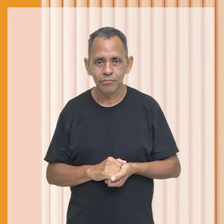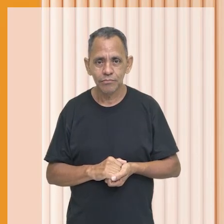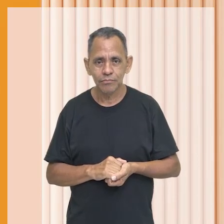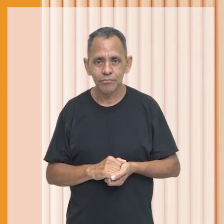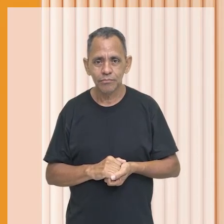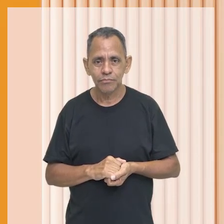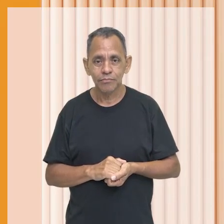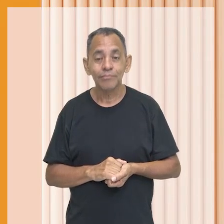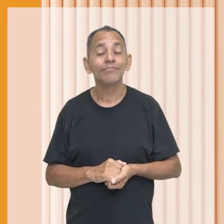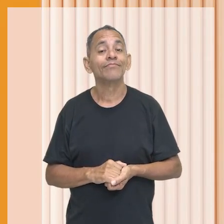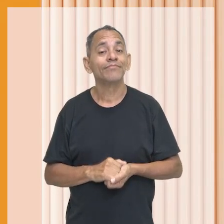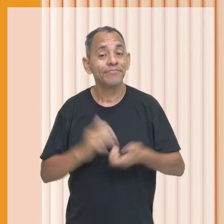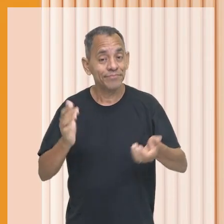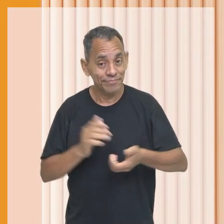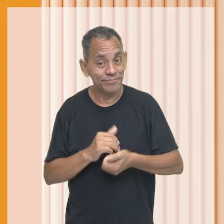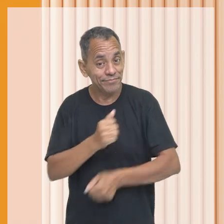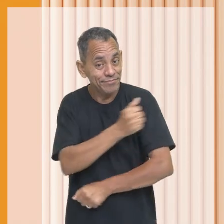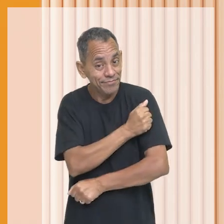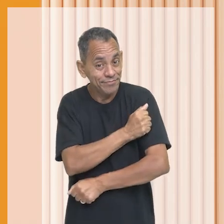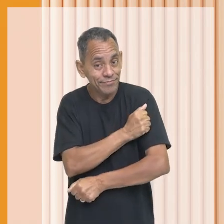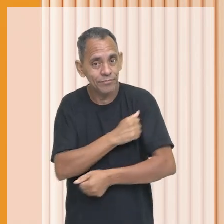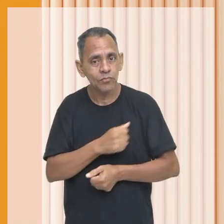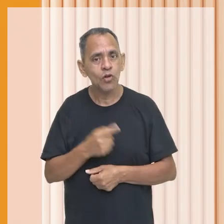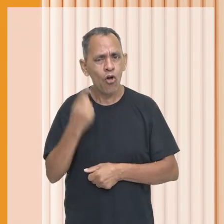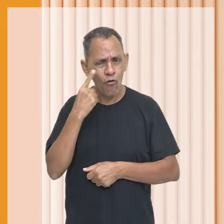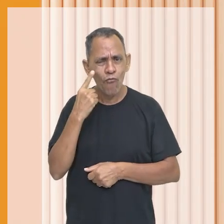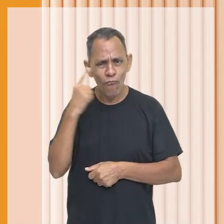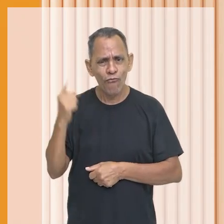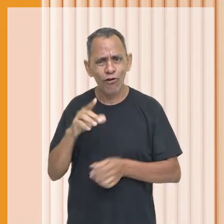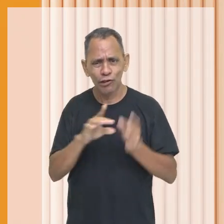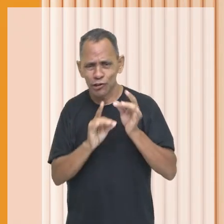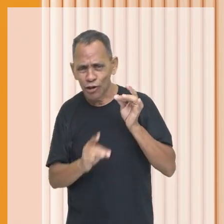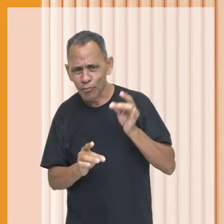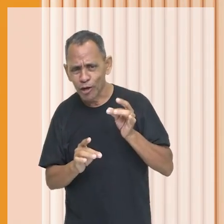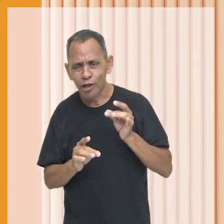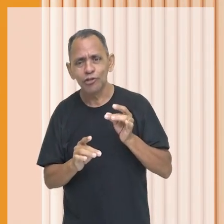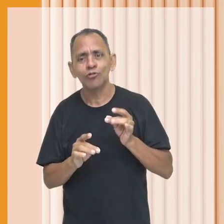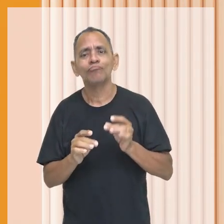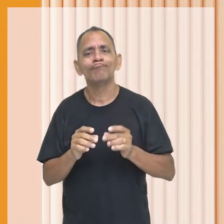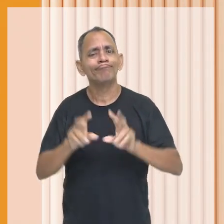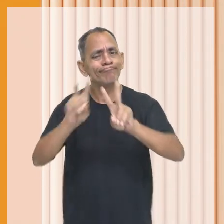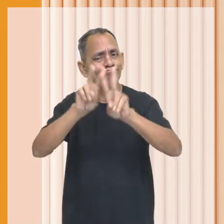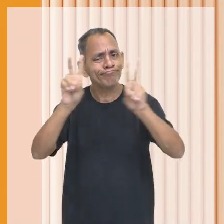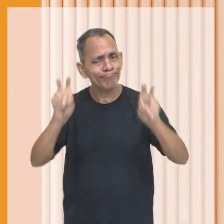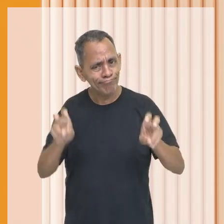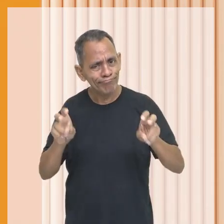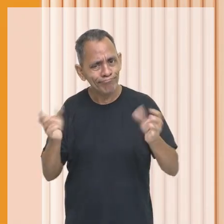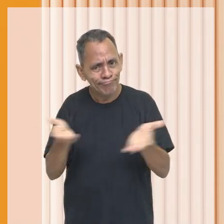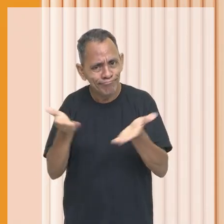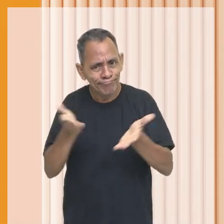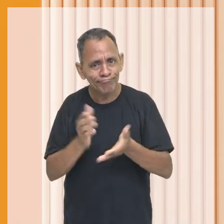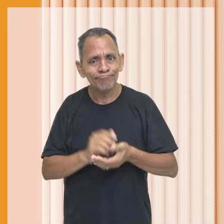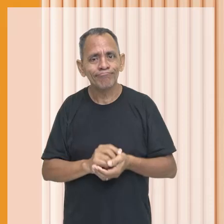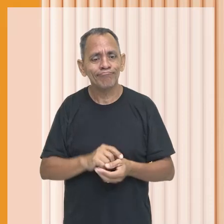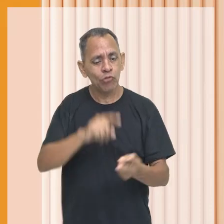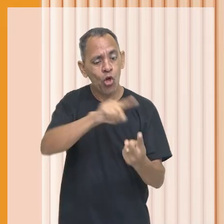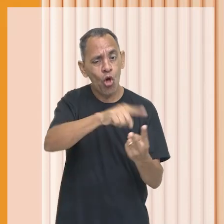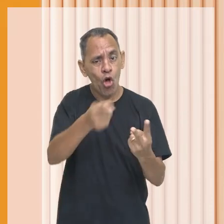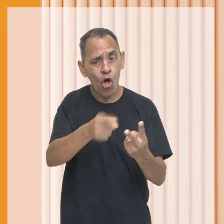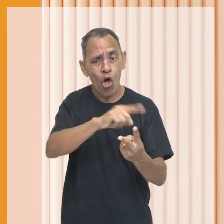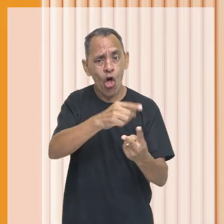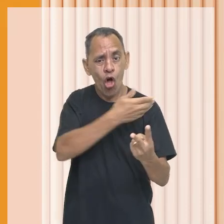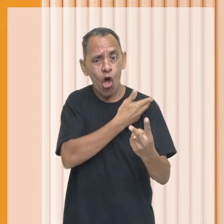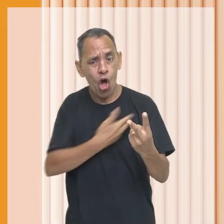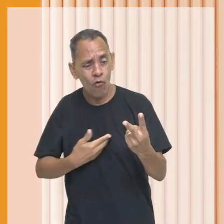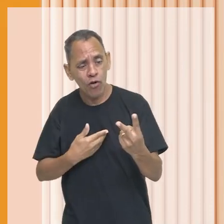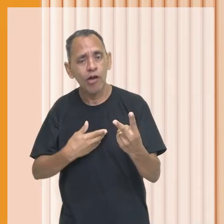Então, queridos, como visto ali no nosso detalhamento, vamos conversar um pouco sobre dois governos, tá, da história brasileira, dois